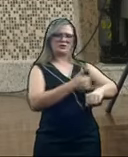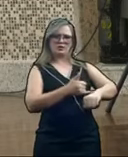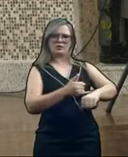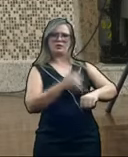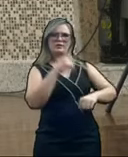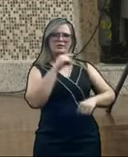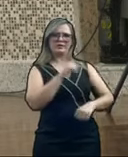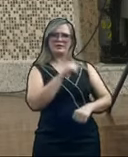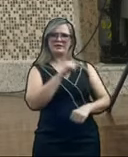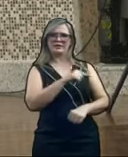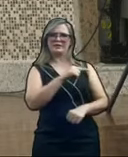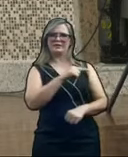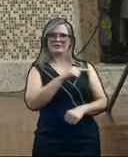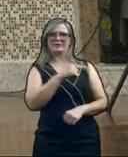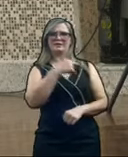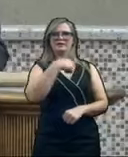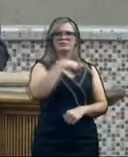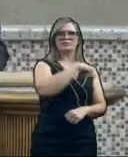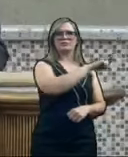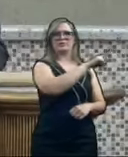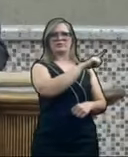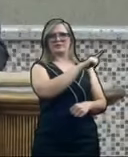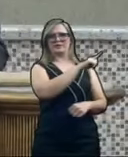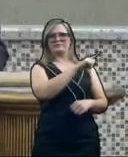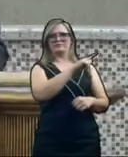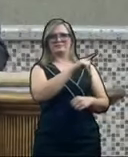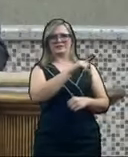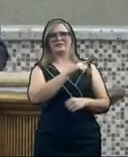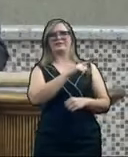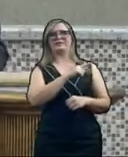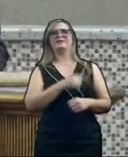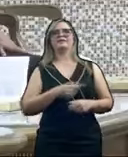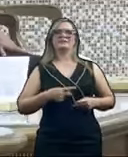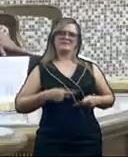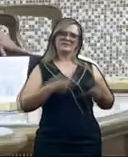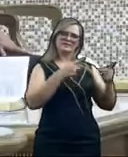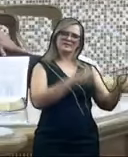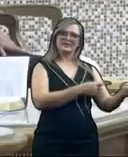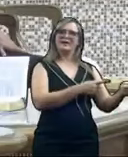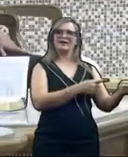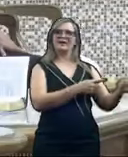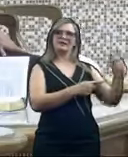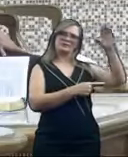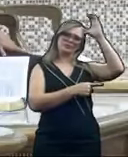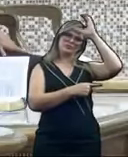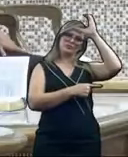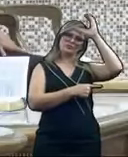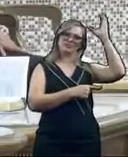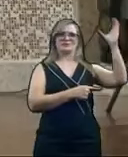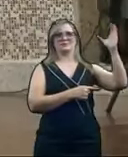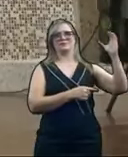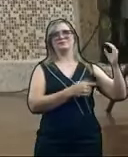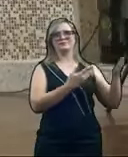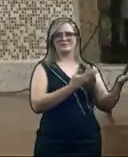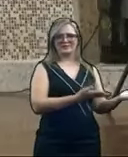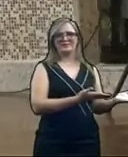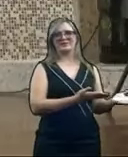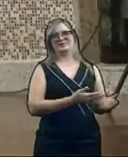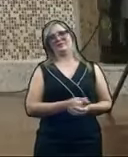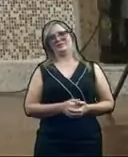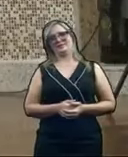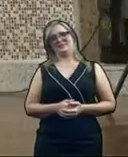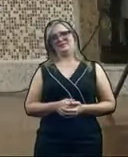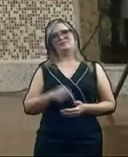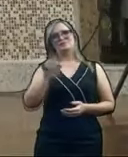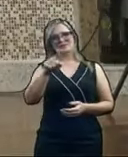e não é isso cansei de passar férias na casa da minha tia que era bom dia almoçava na casa de um na casa de outro